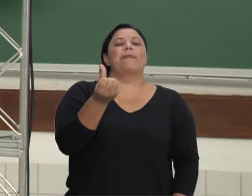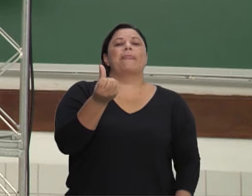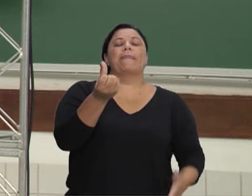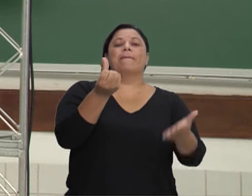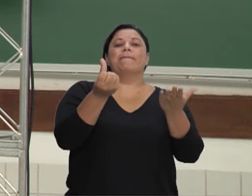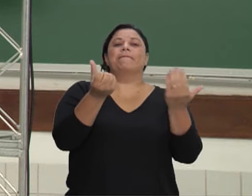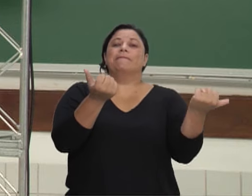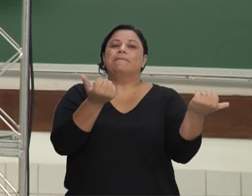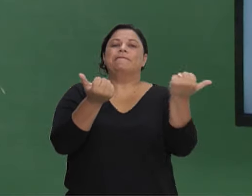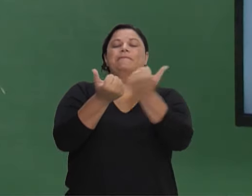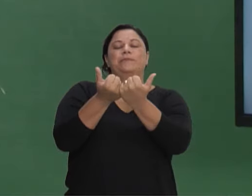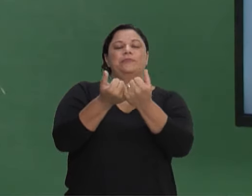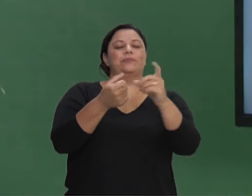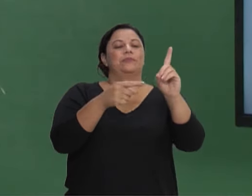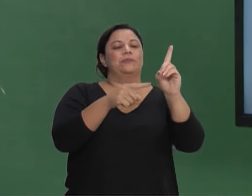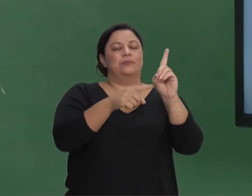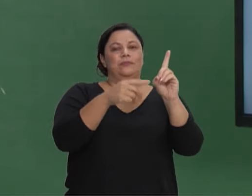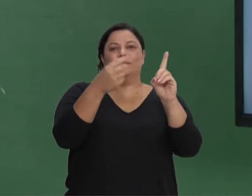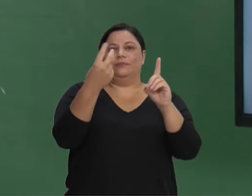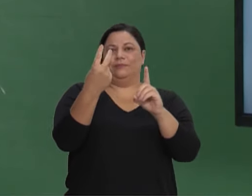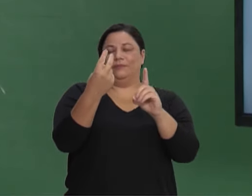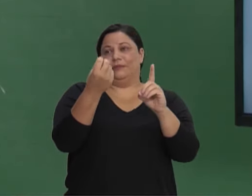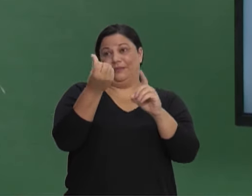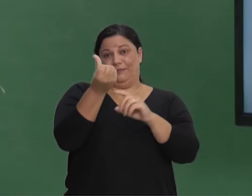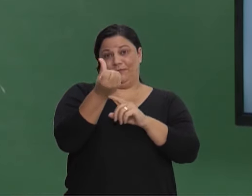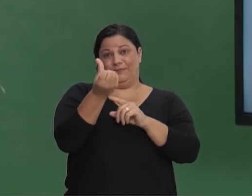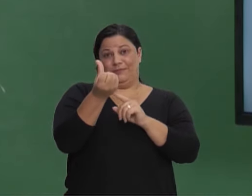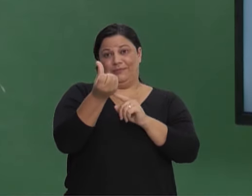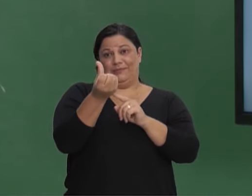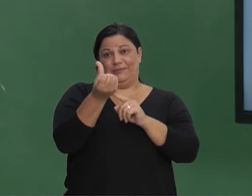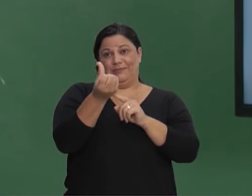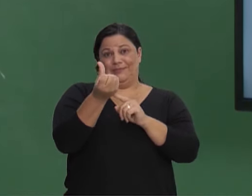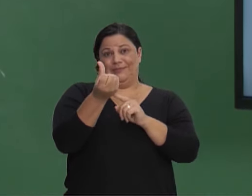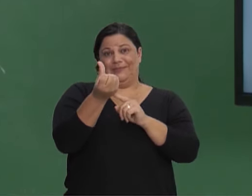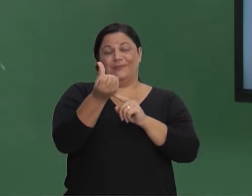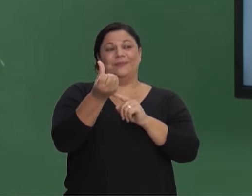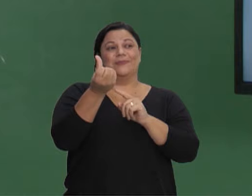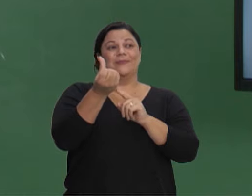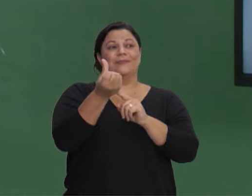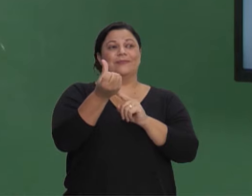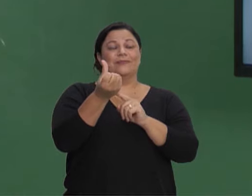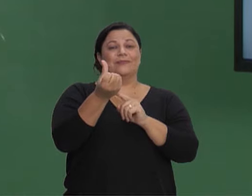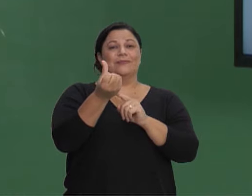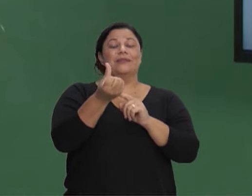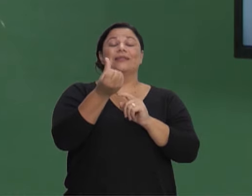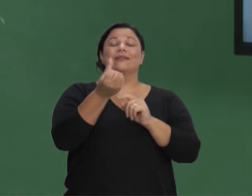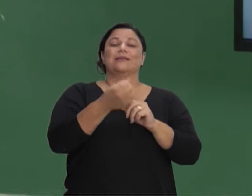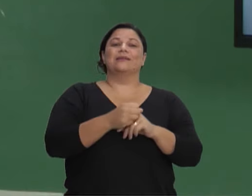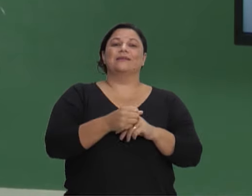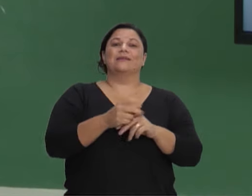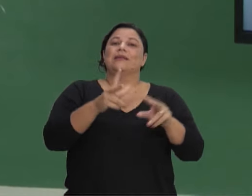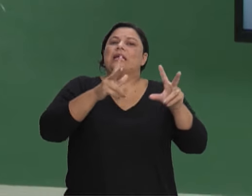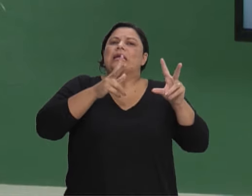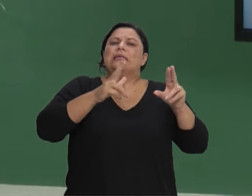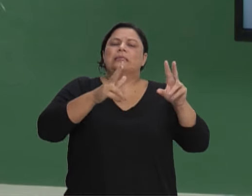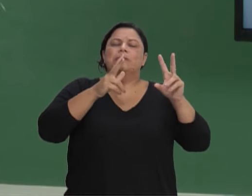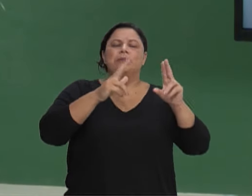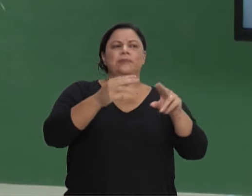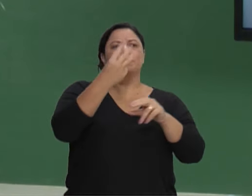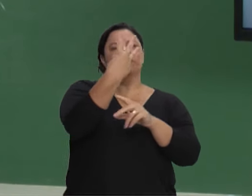Substituindo o D por 6. 6 vai ser igual a 3m, módulo,